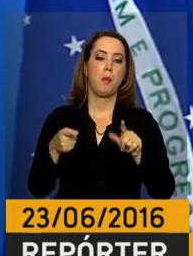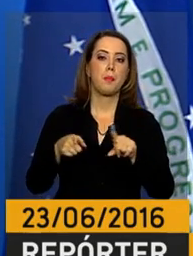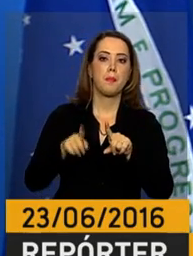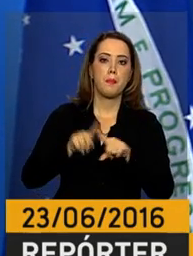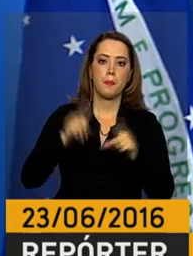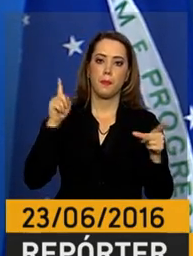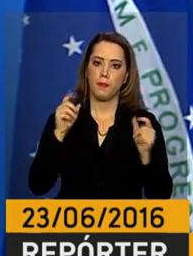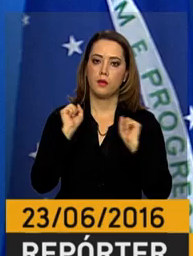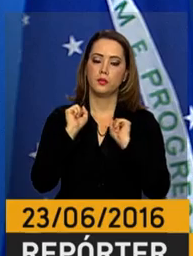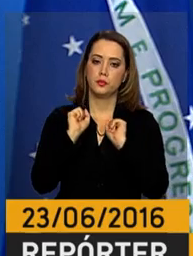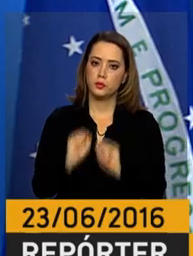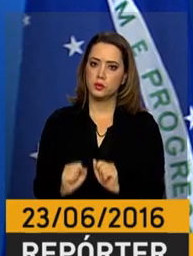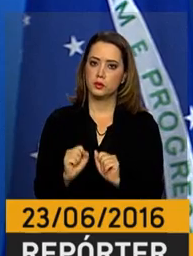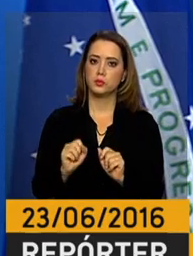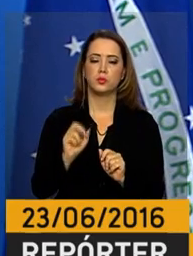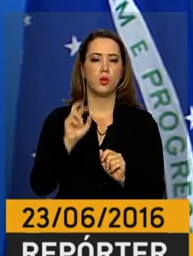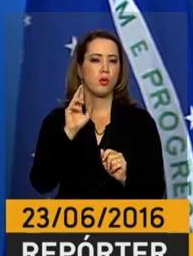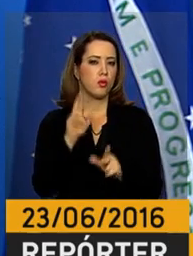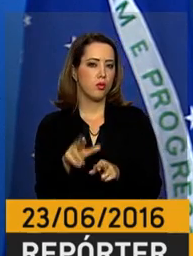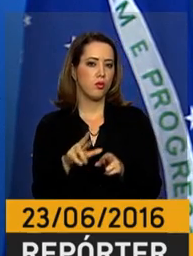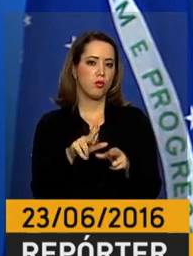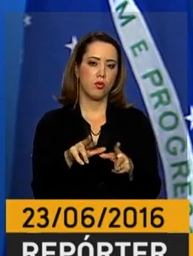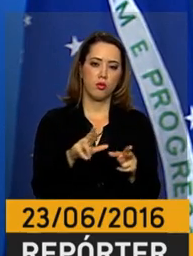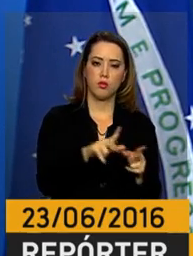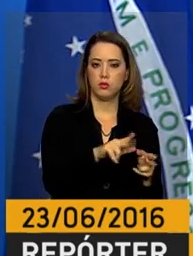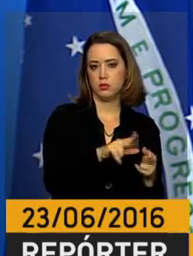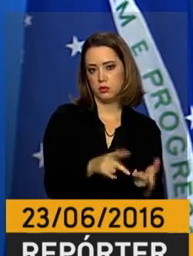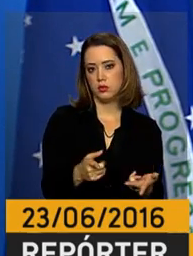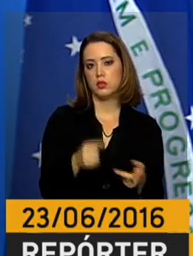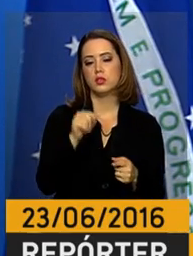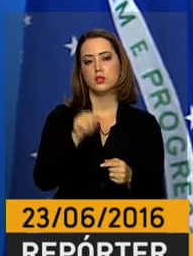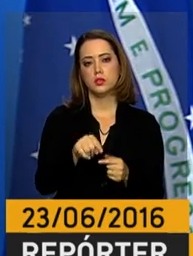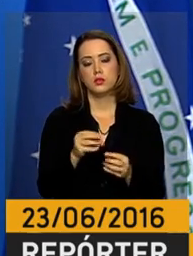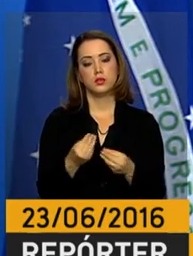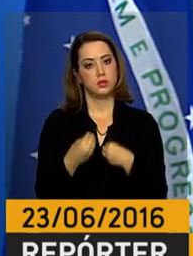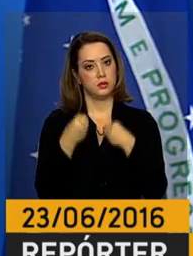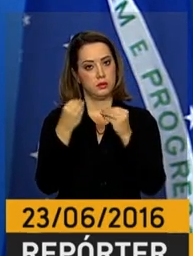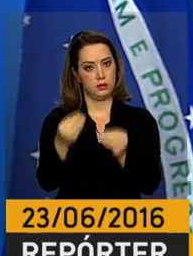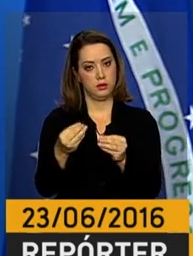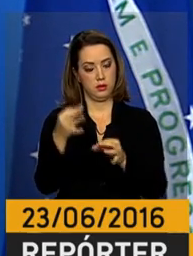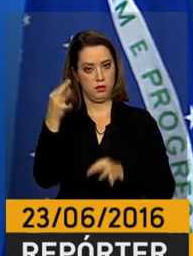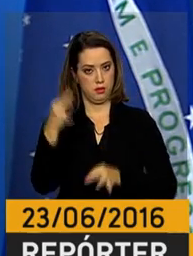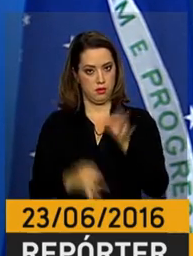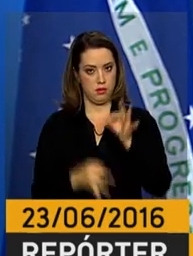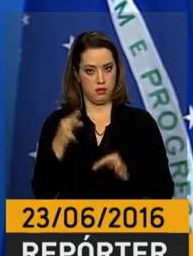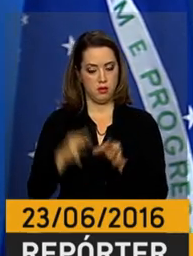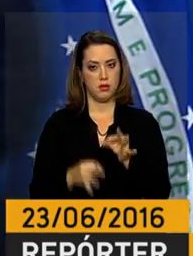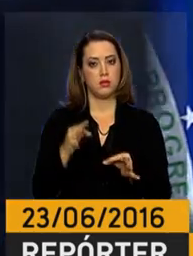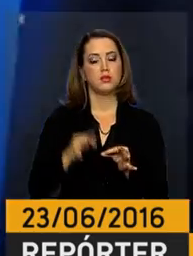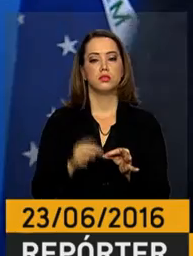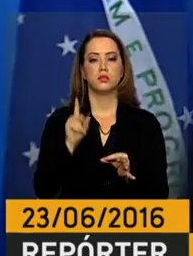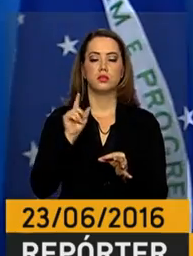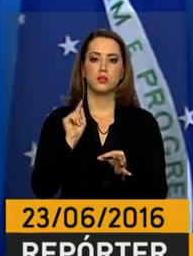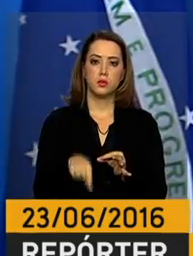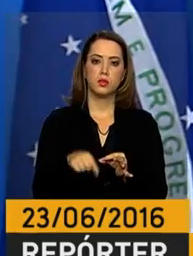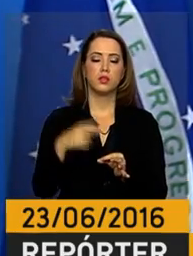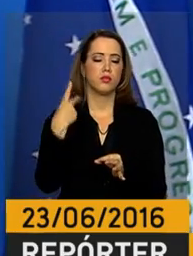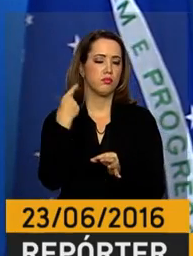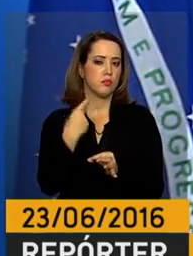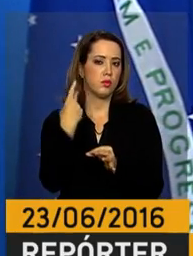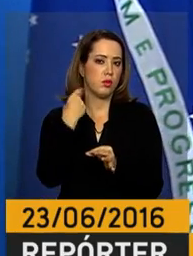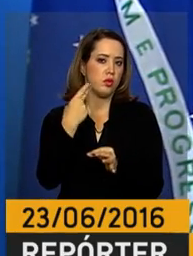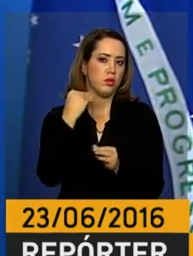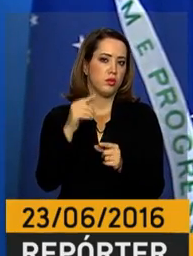características uma decisão com natural eficácia prospectiva ou seja com efeitos normalmente aptos